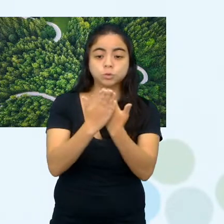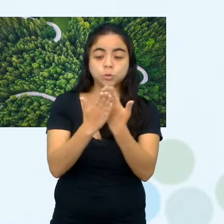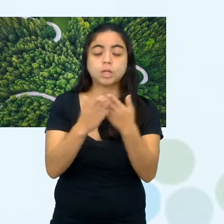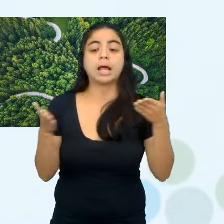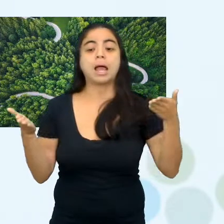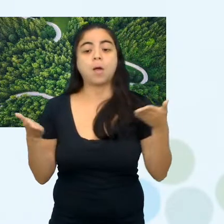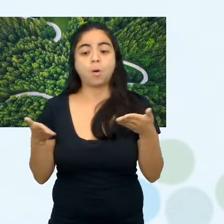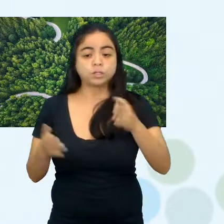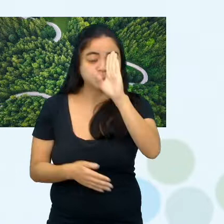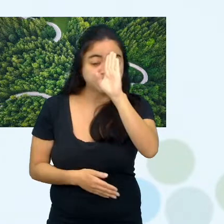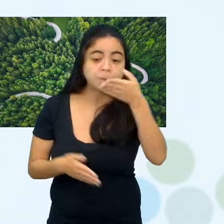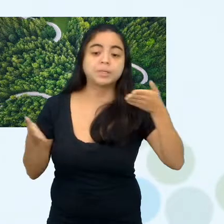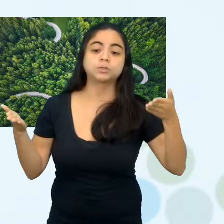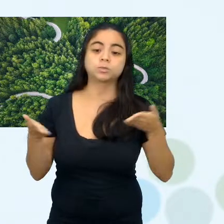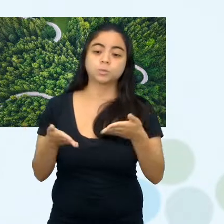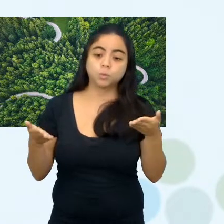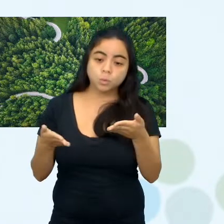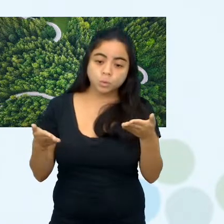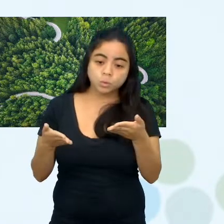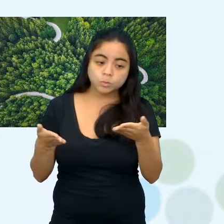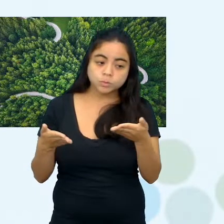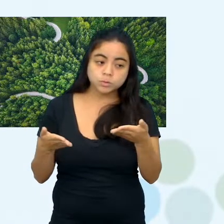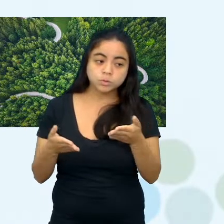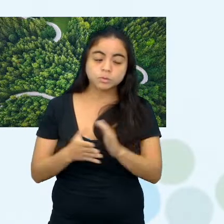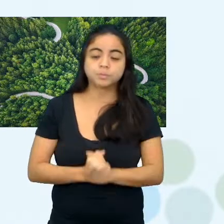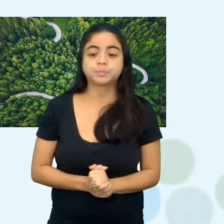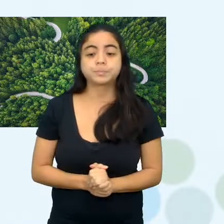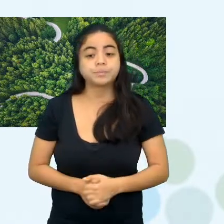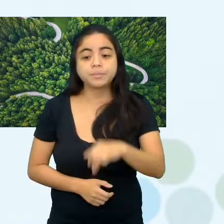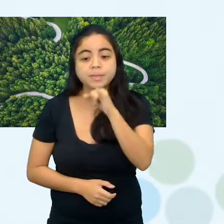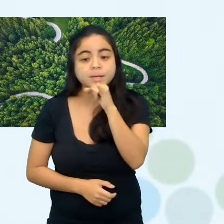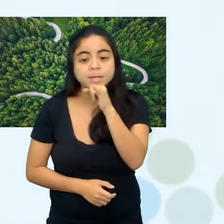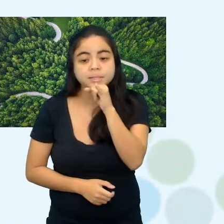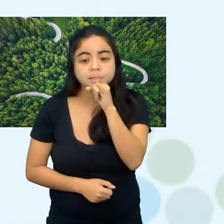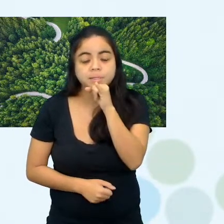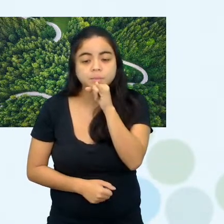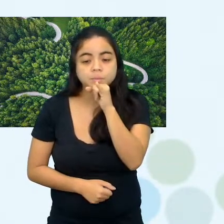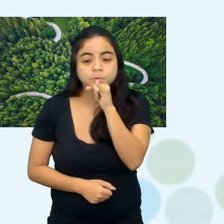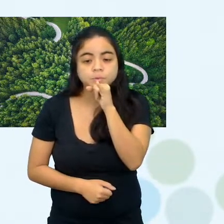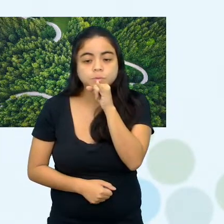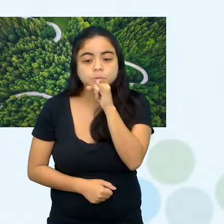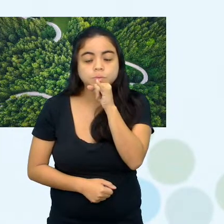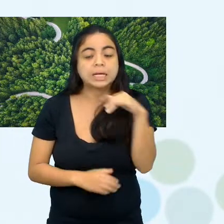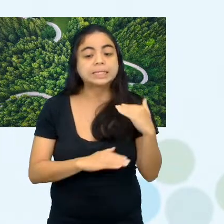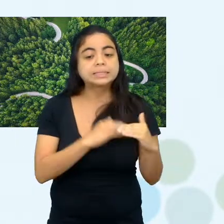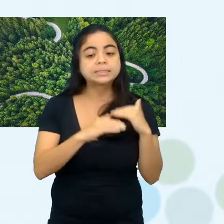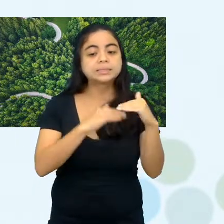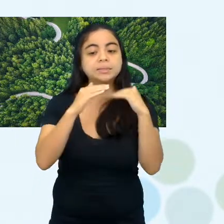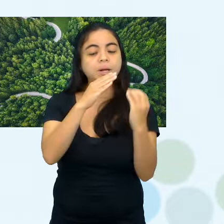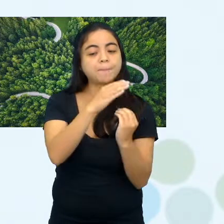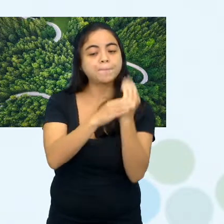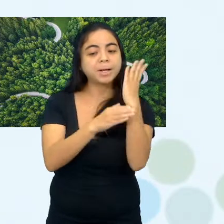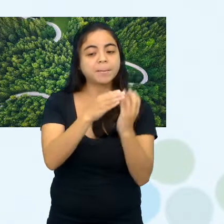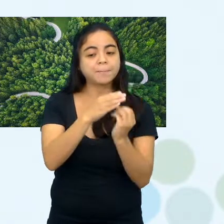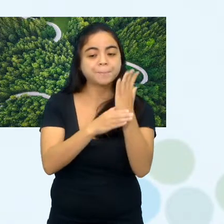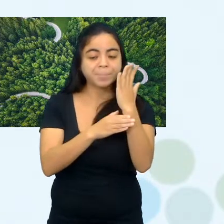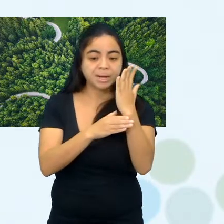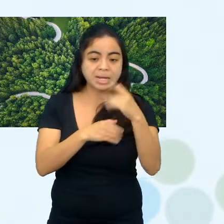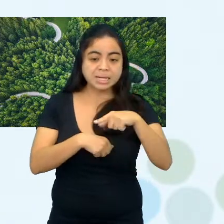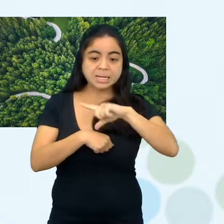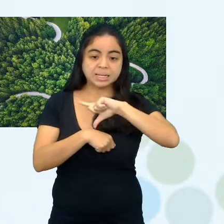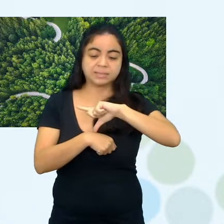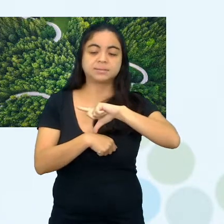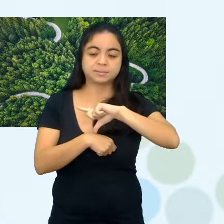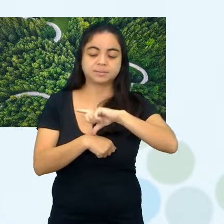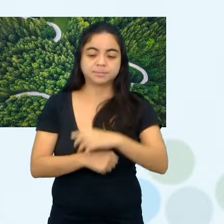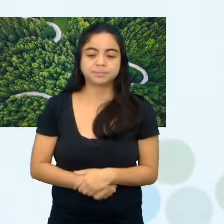né, hoje não, né, já faz muito tempo que ela cada vez mais surge mais cedo na nossa